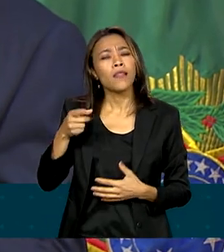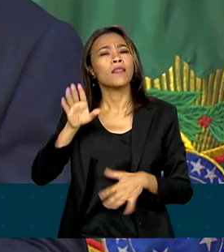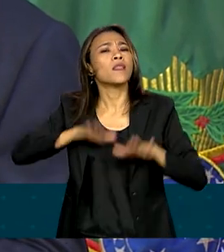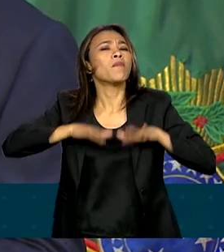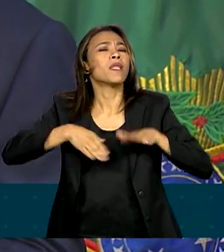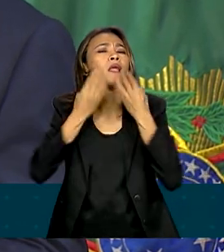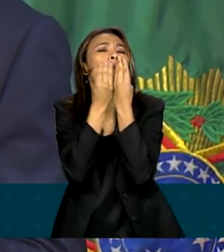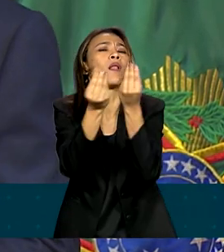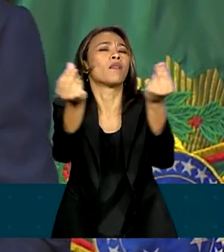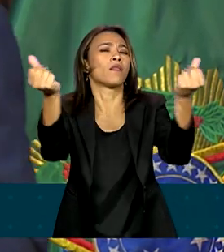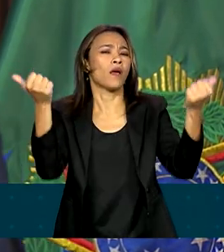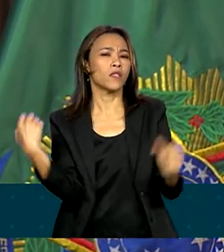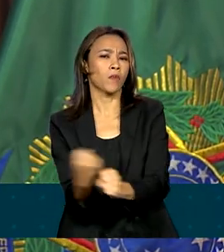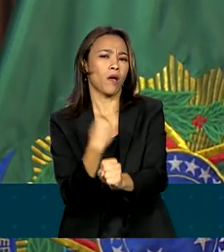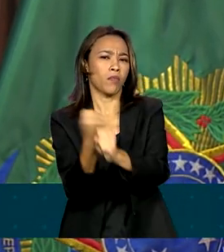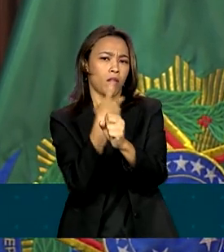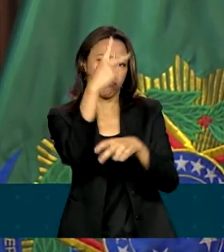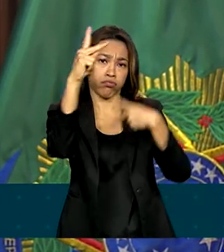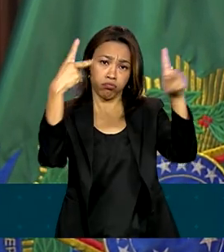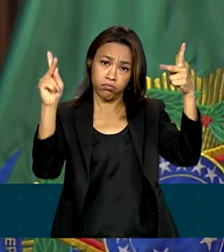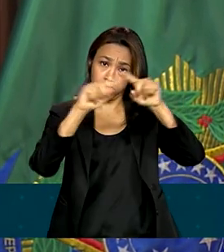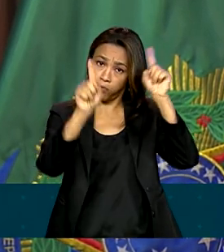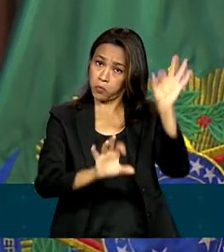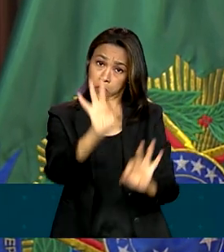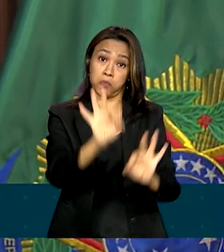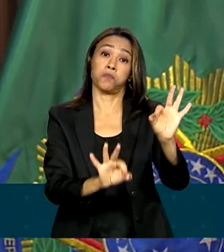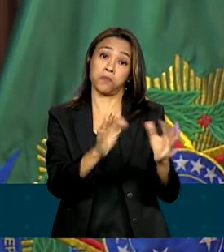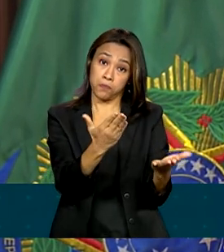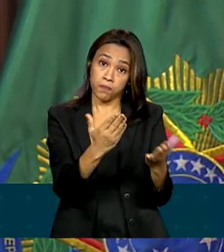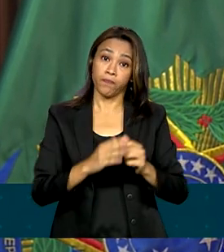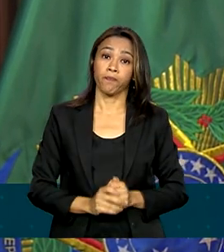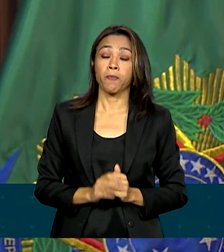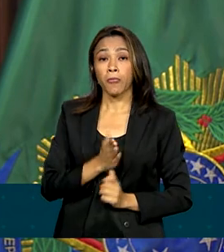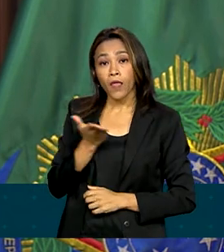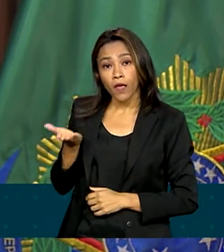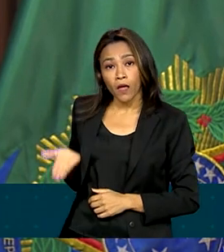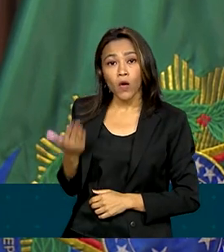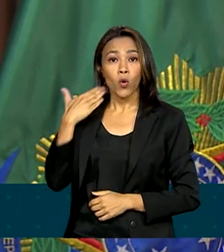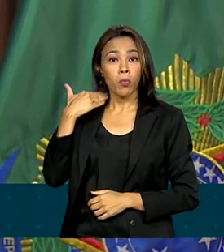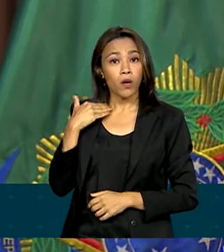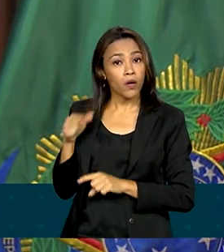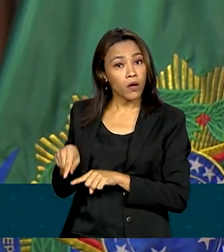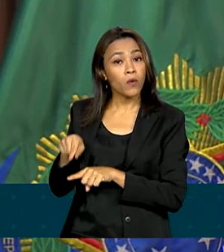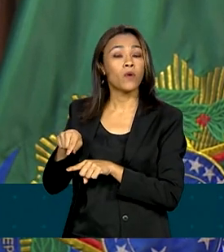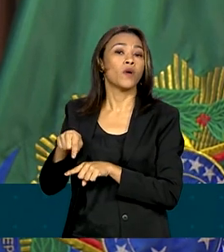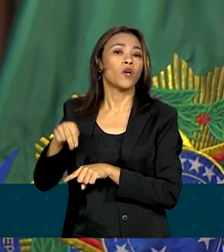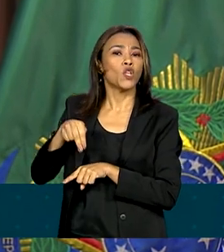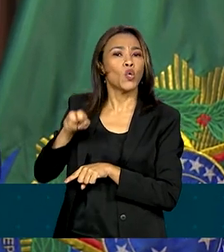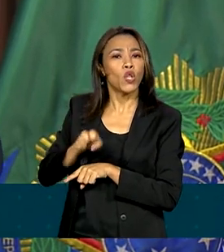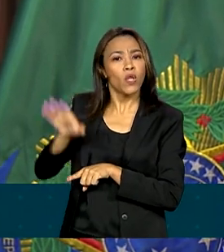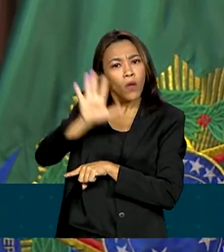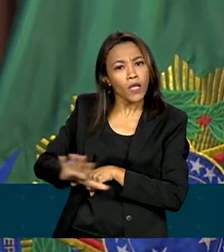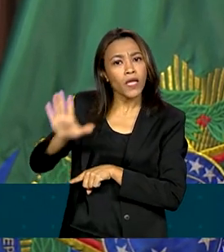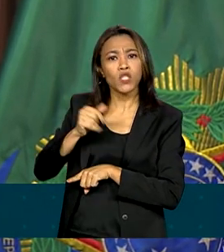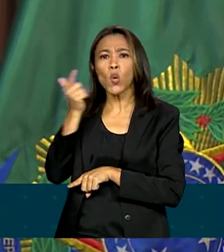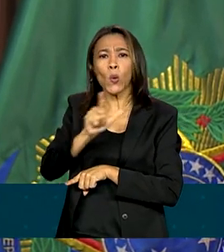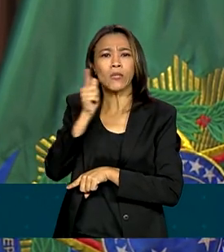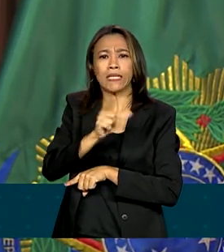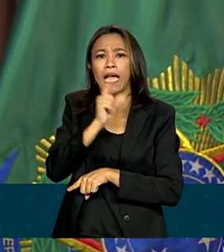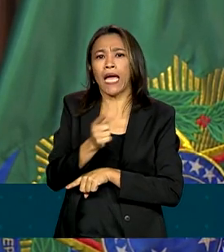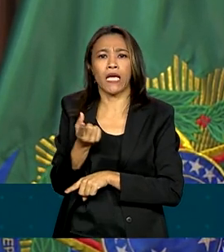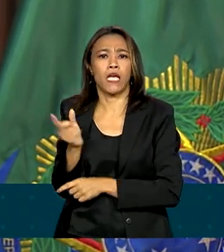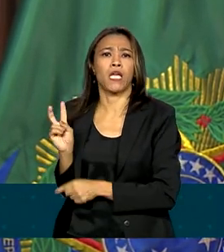qualidade e a importância da obra. Uma outra coisa que nós precisamos fazer é que o Banco do Nordeste, há muito tempo, não consegue emprestar dinheiro